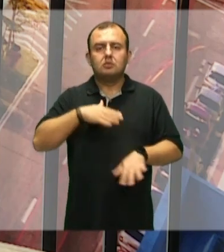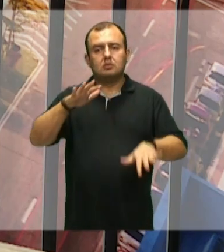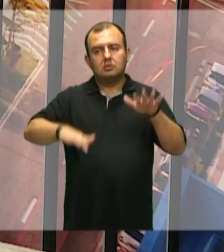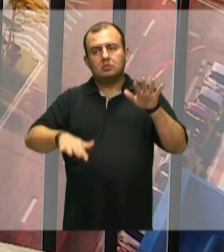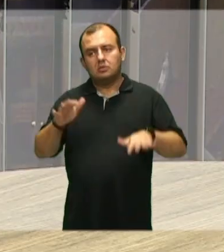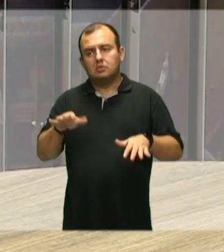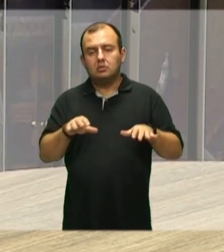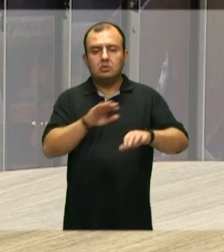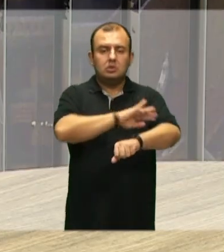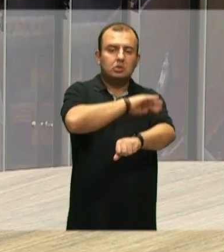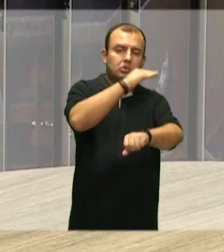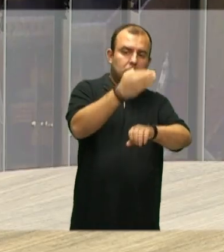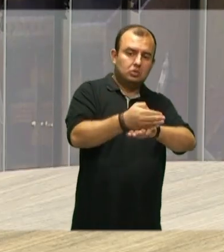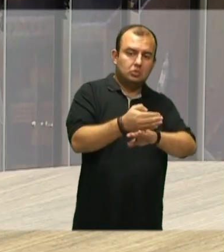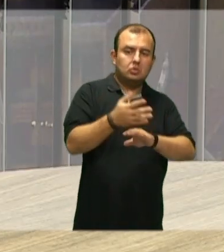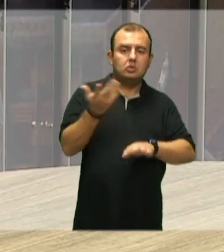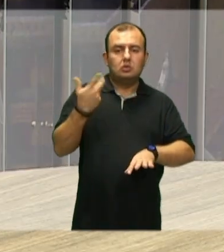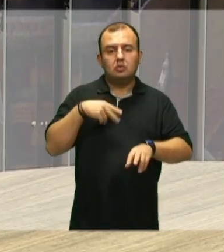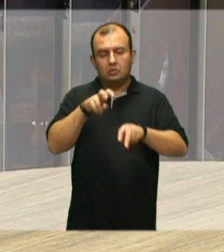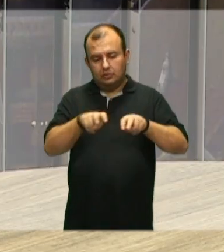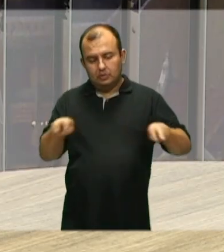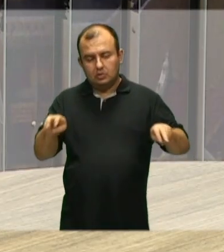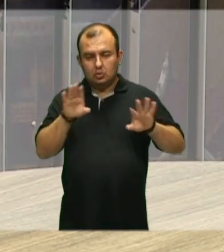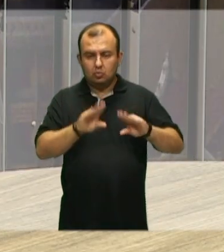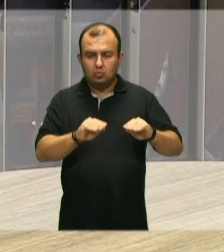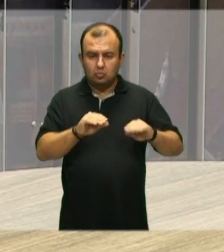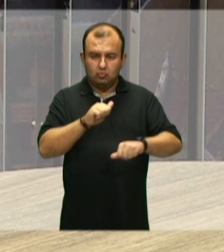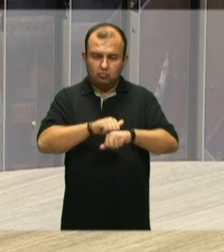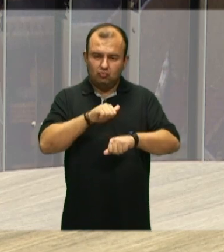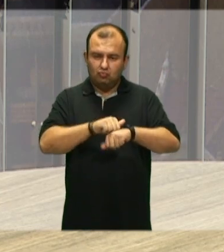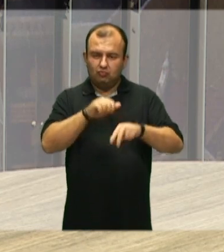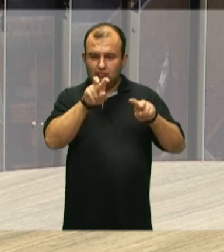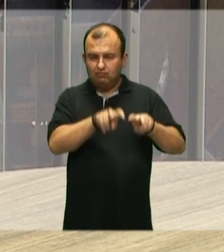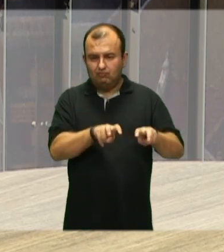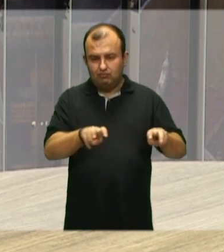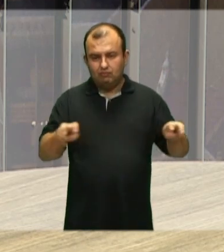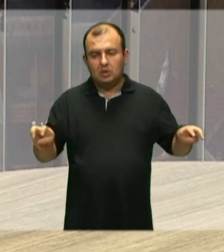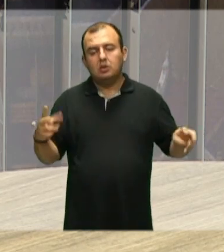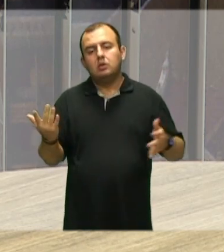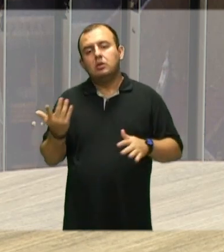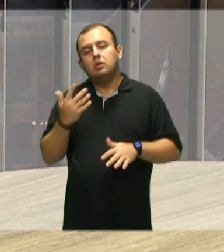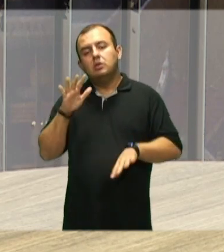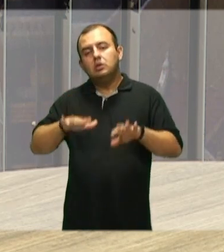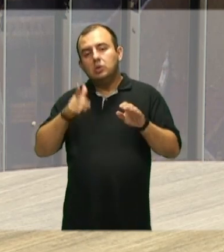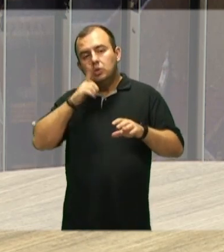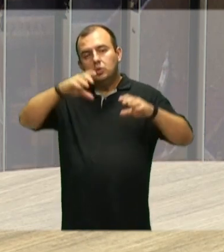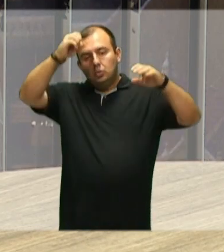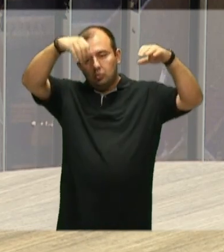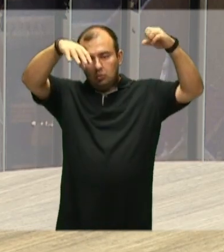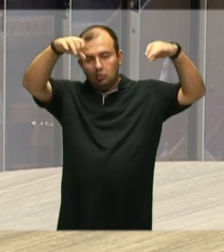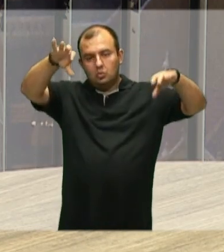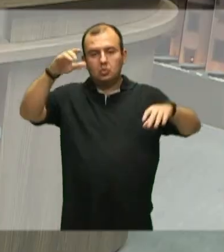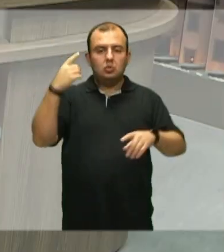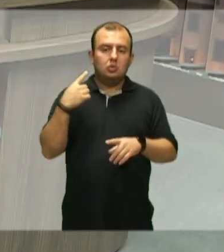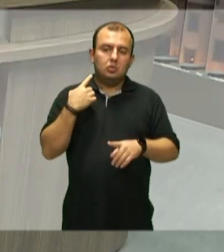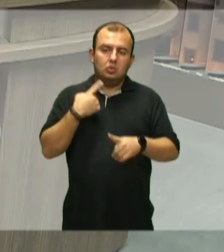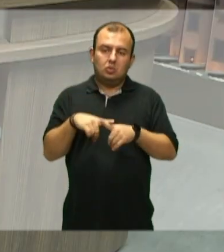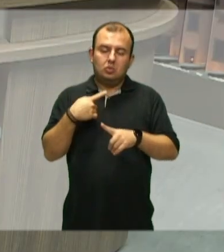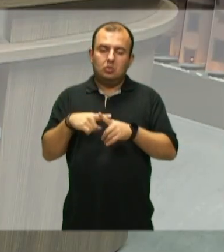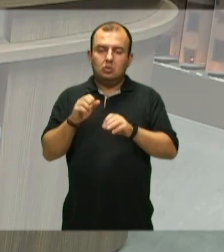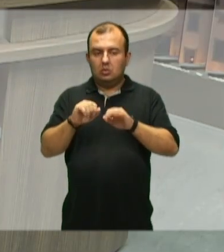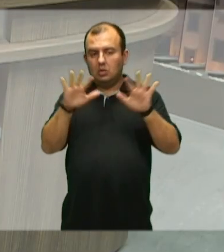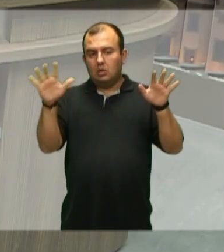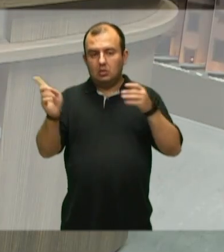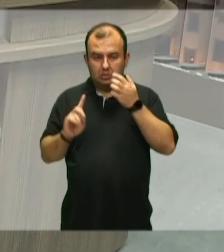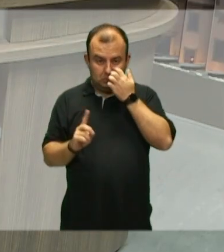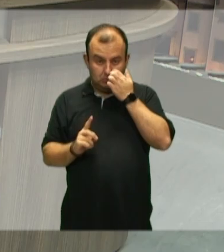um pátio, a criança vai ter que sentar no chão para assistir, você não consegue colocar iluminação porque o espaço é claro.